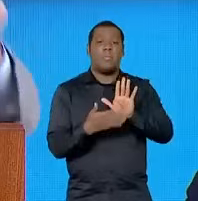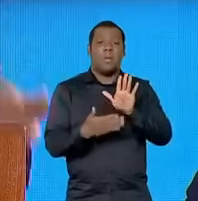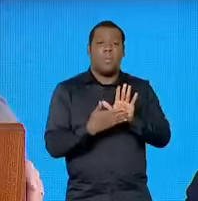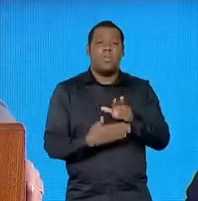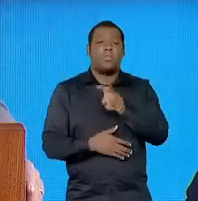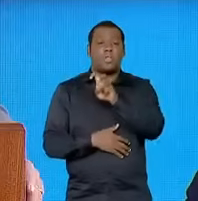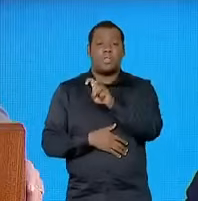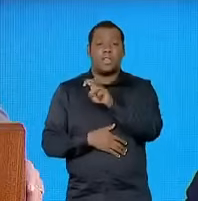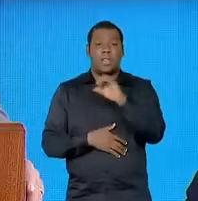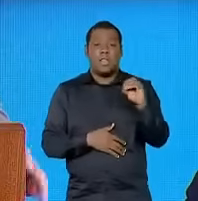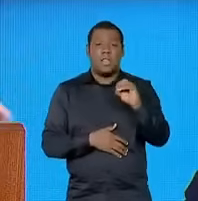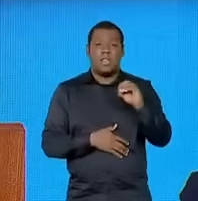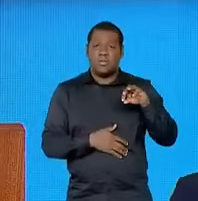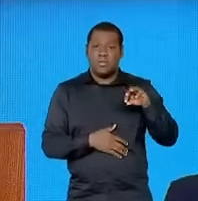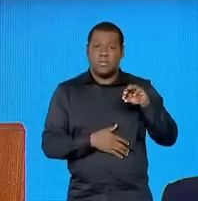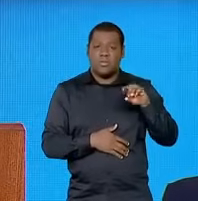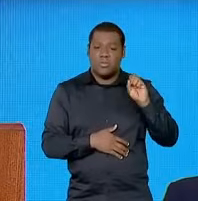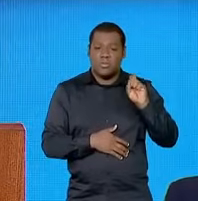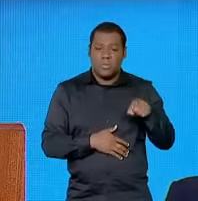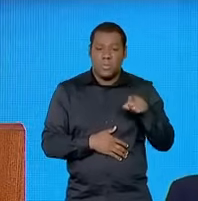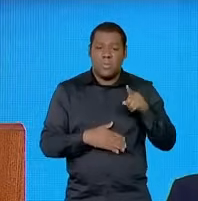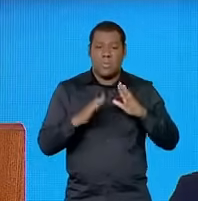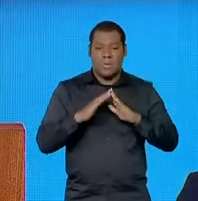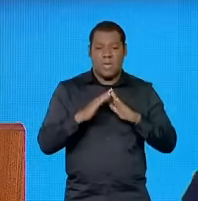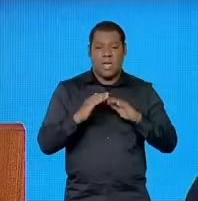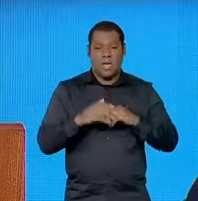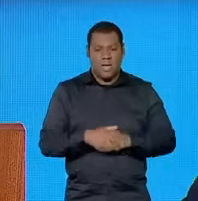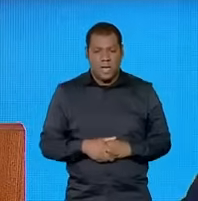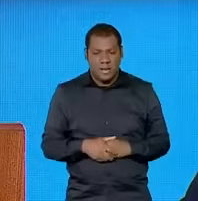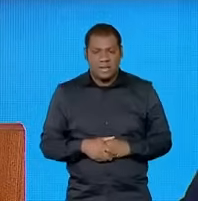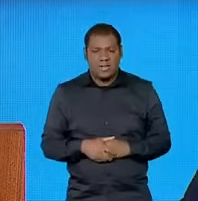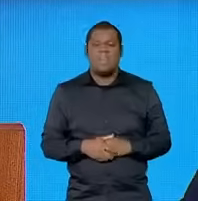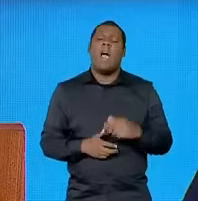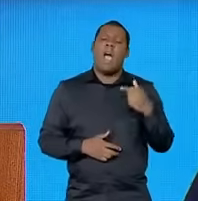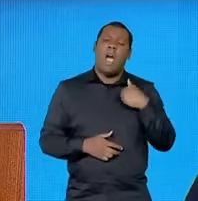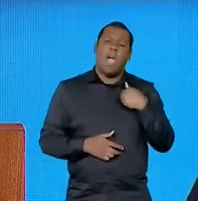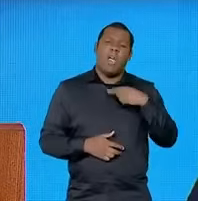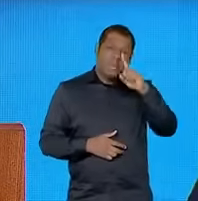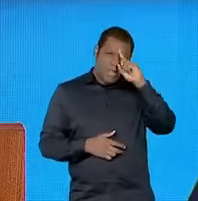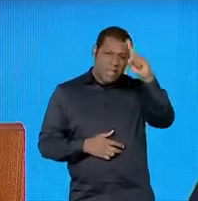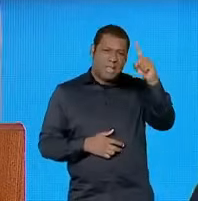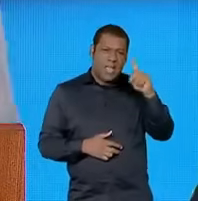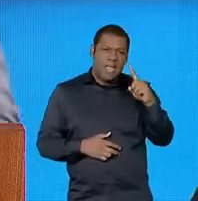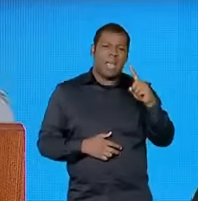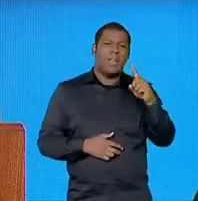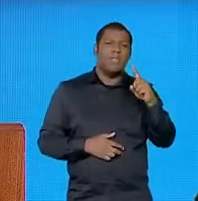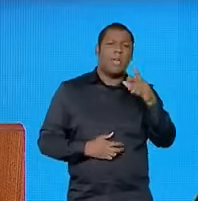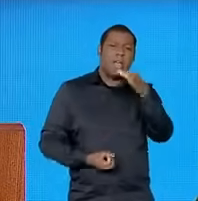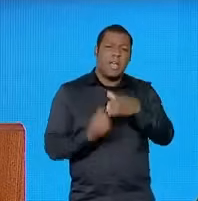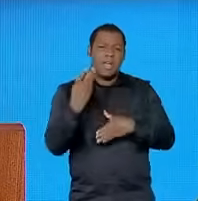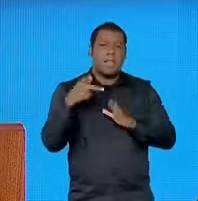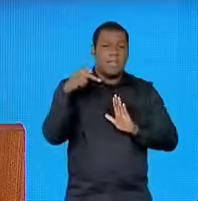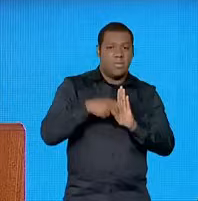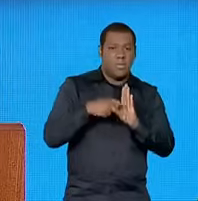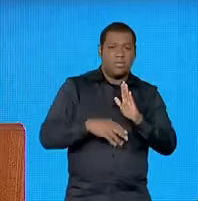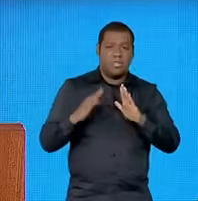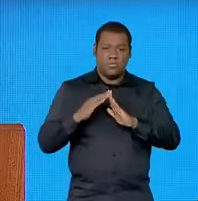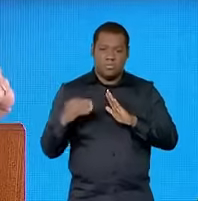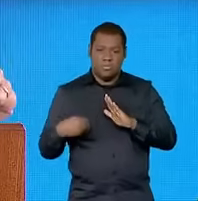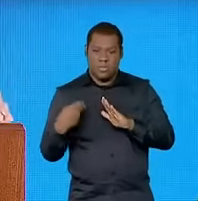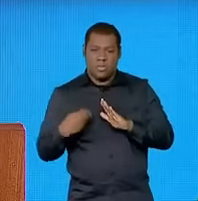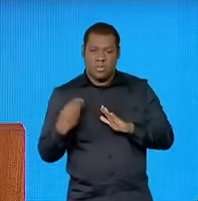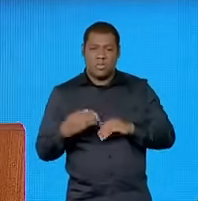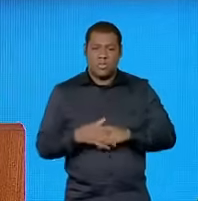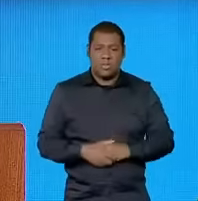para cima de casa. E fizemos um plano do Minha Casa Minha Vida de 1 milhão de casas. Eu entreguei a última